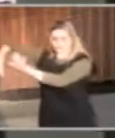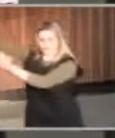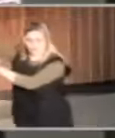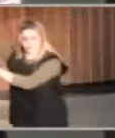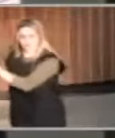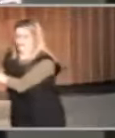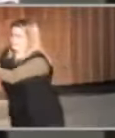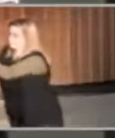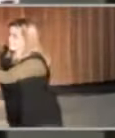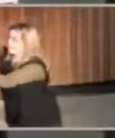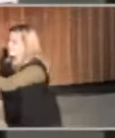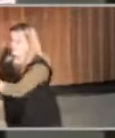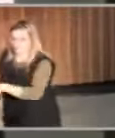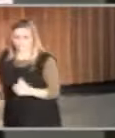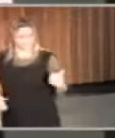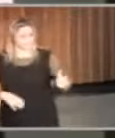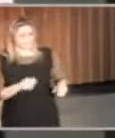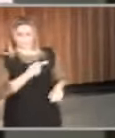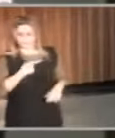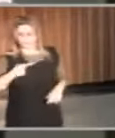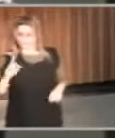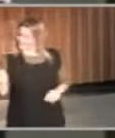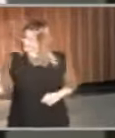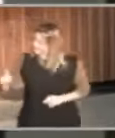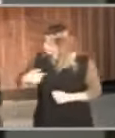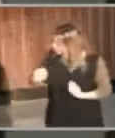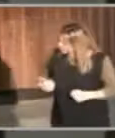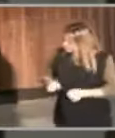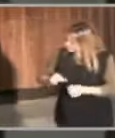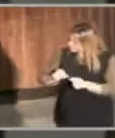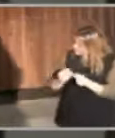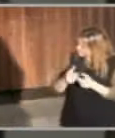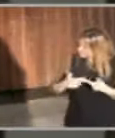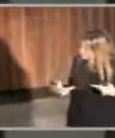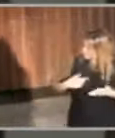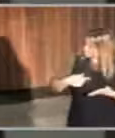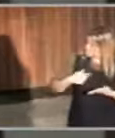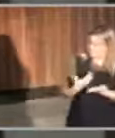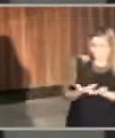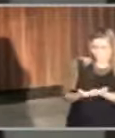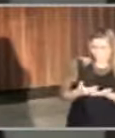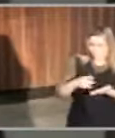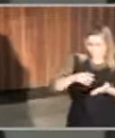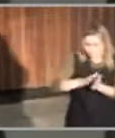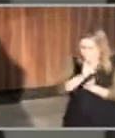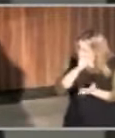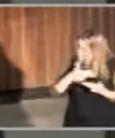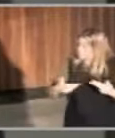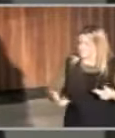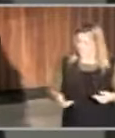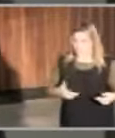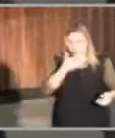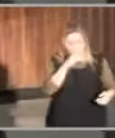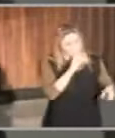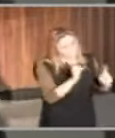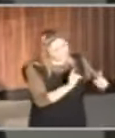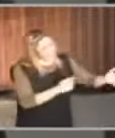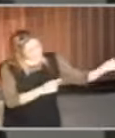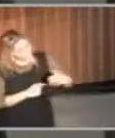posso você pode desfrutar claro que você pode desfrutar da vida sem perder e sem negociar os seus valores